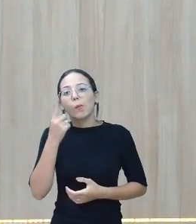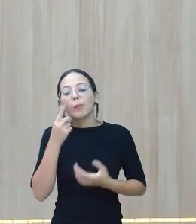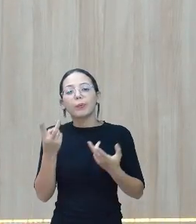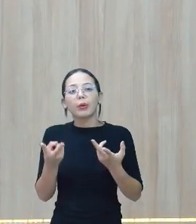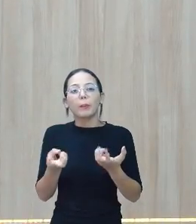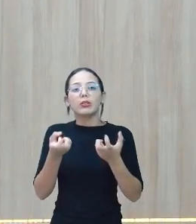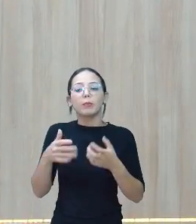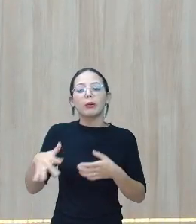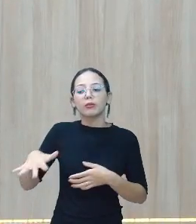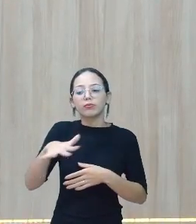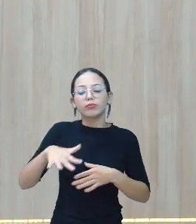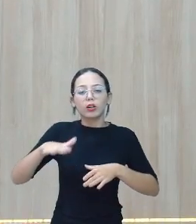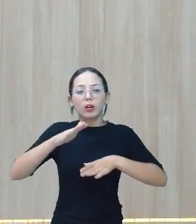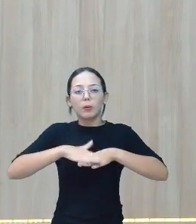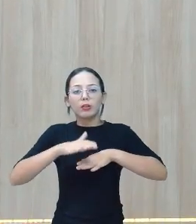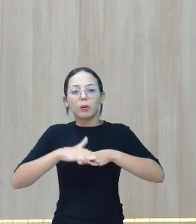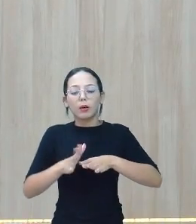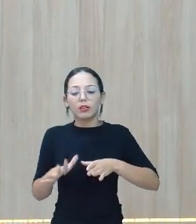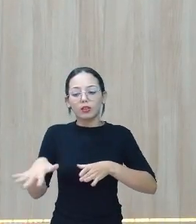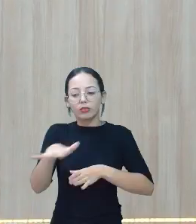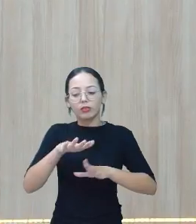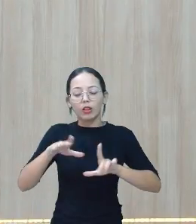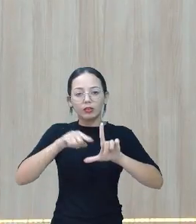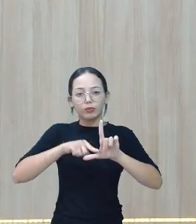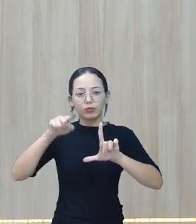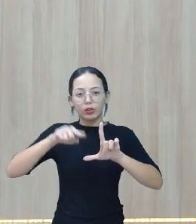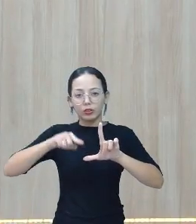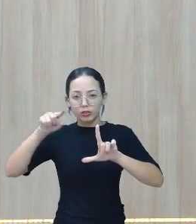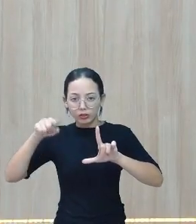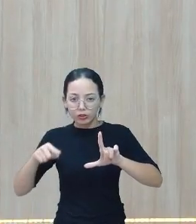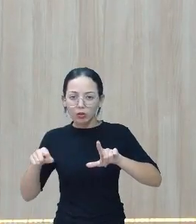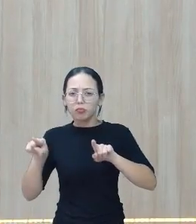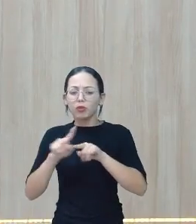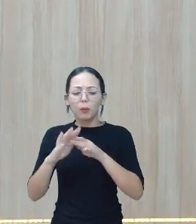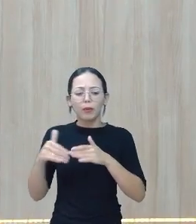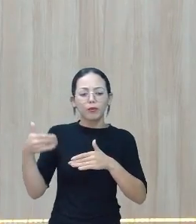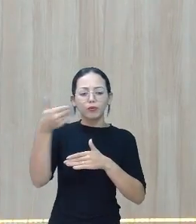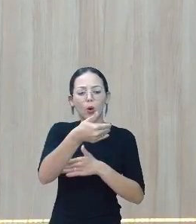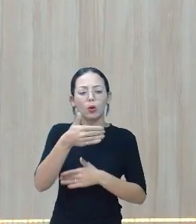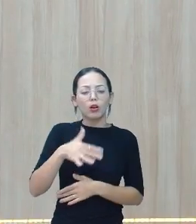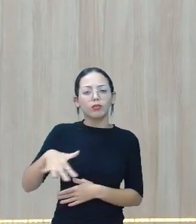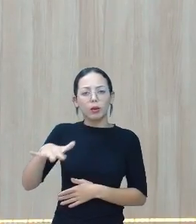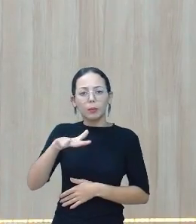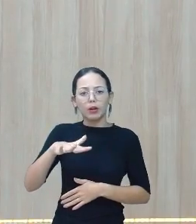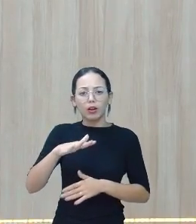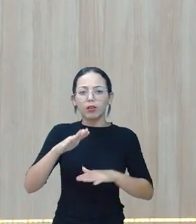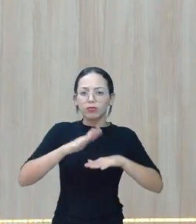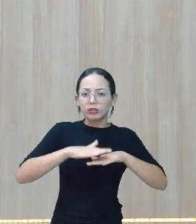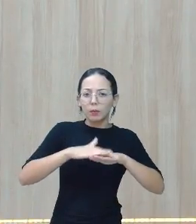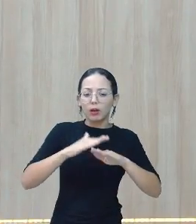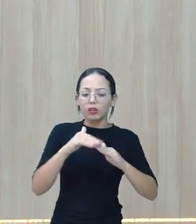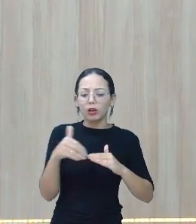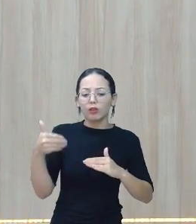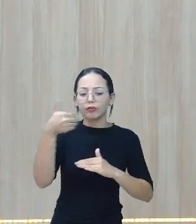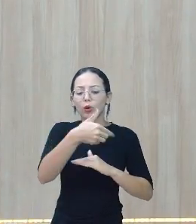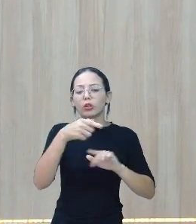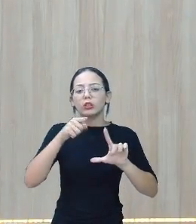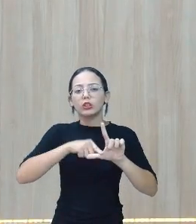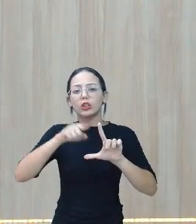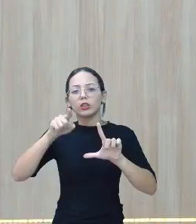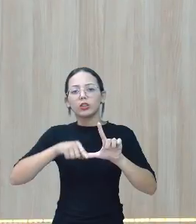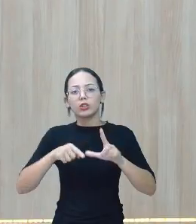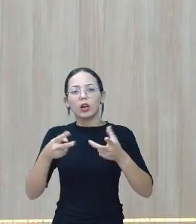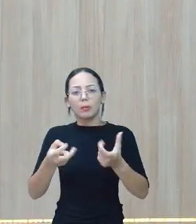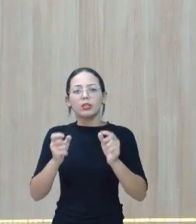universo matemático, dentro do universo estatístico, e eu diria até fora da matemática, fora da estatística, você percebe muitas